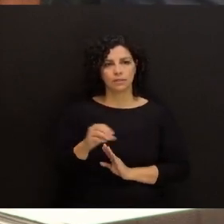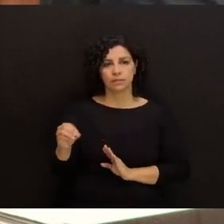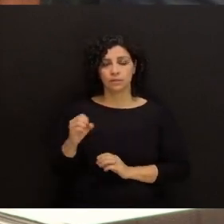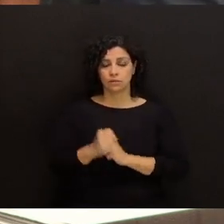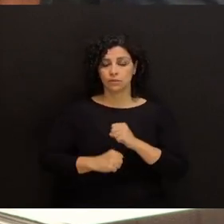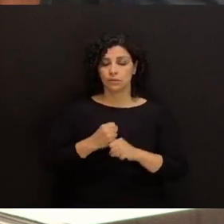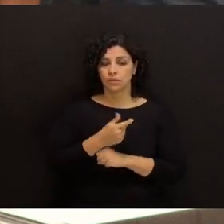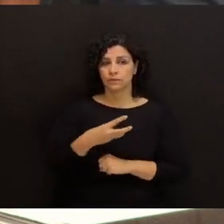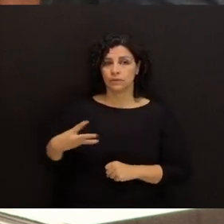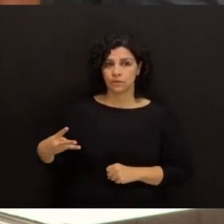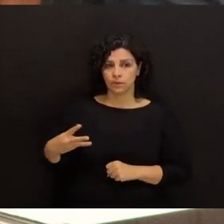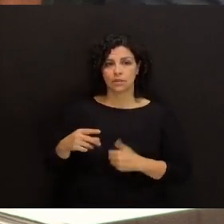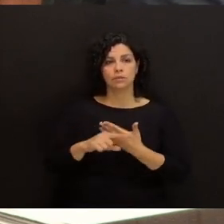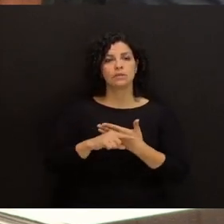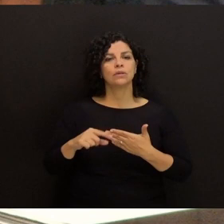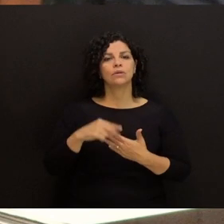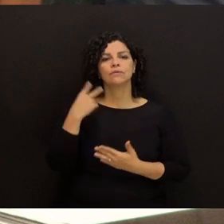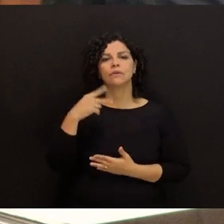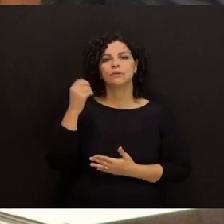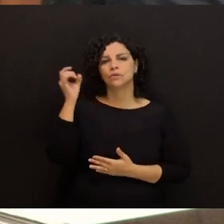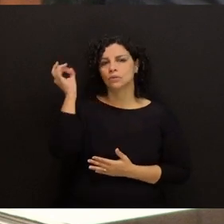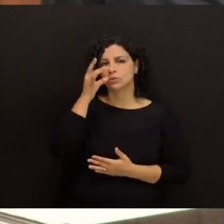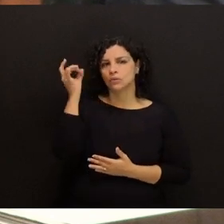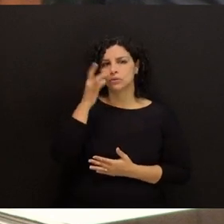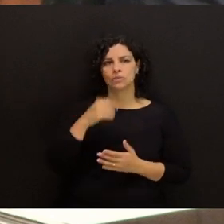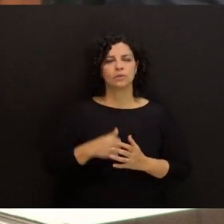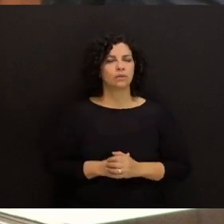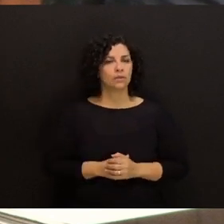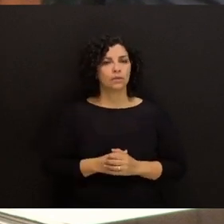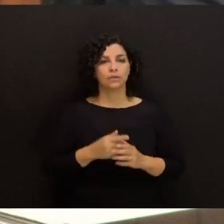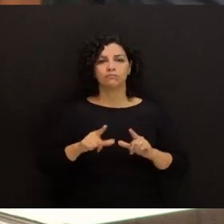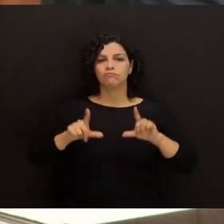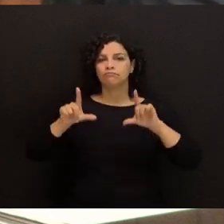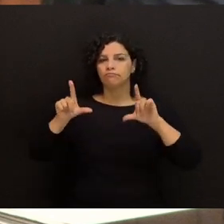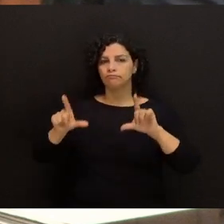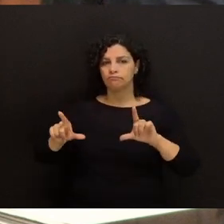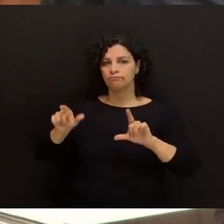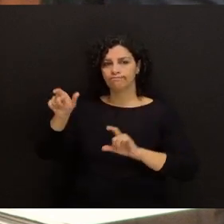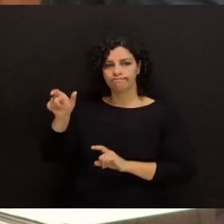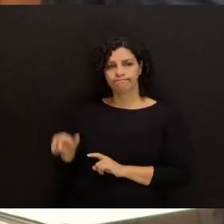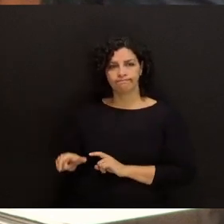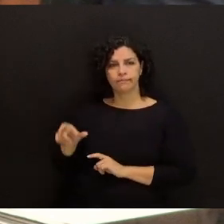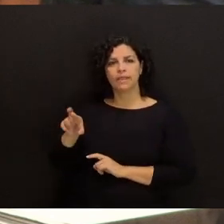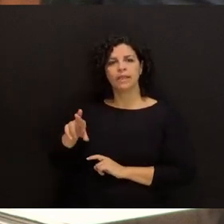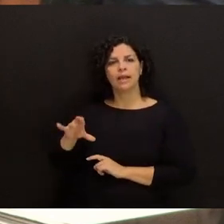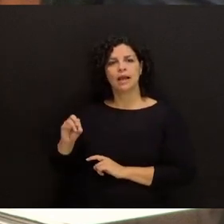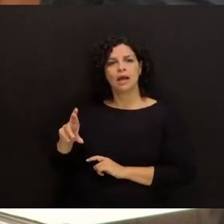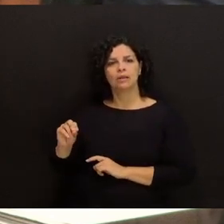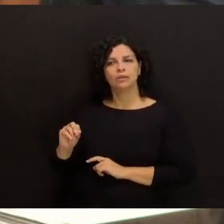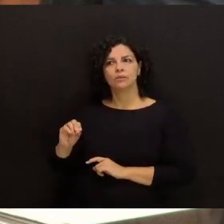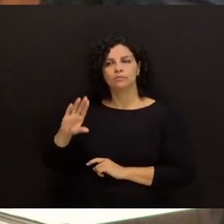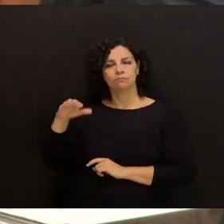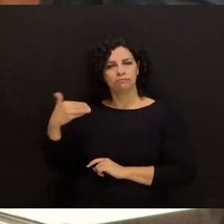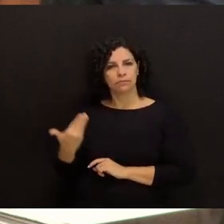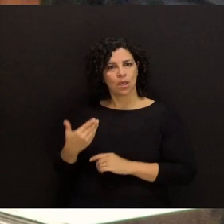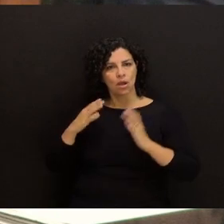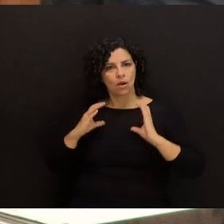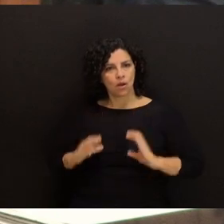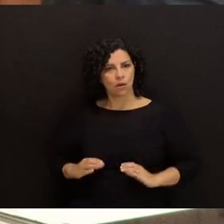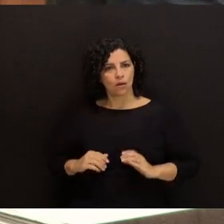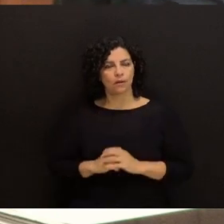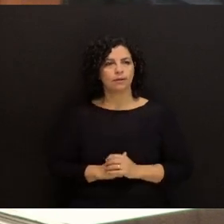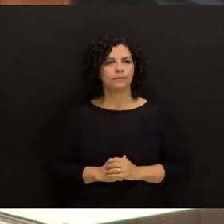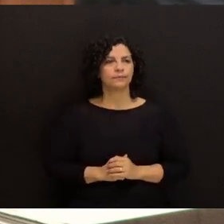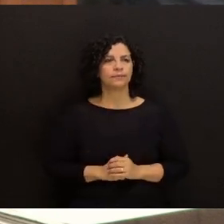2023 e autoria do Vereador Juliano Martins que concede ao Senhor Ricardo Piovesan o Título de Cidadão honorário